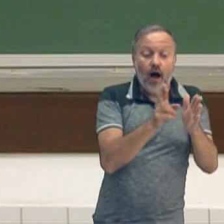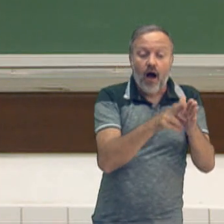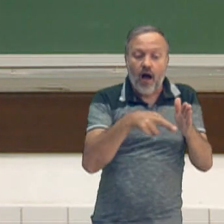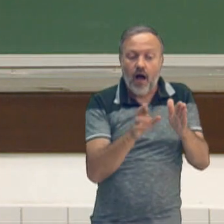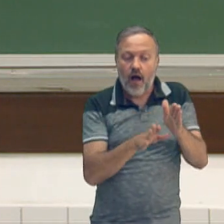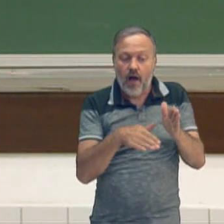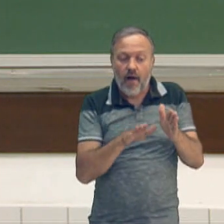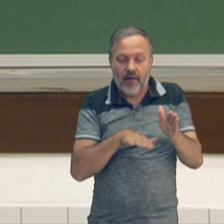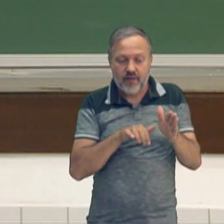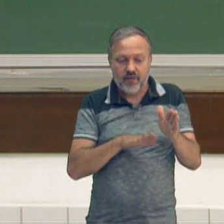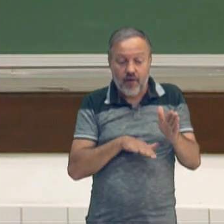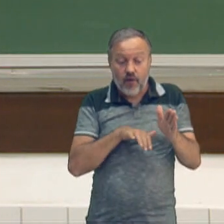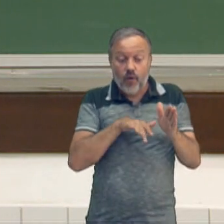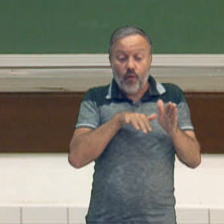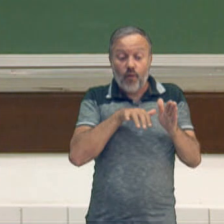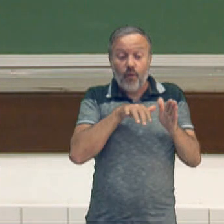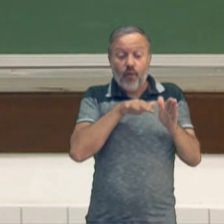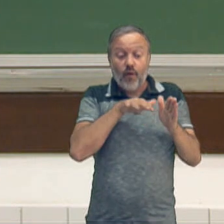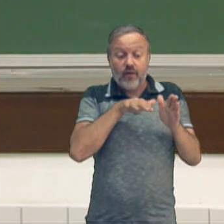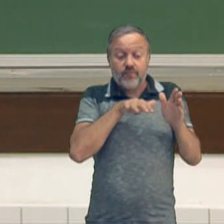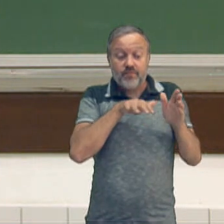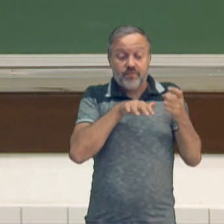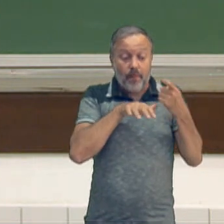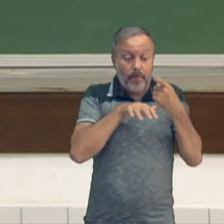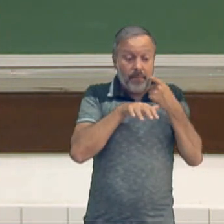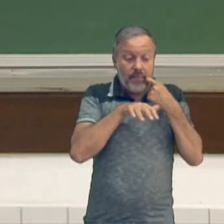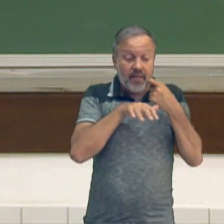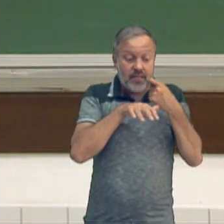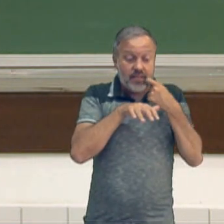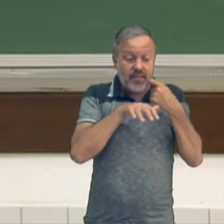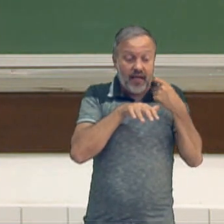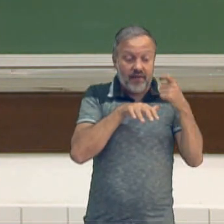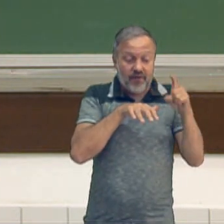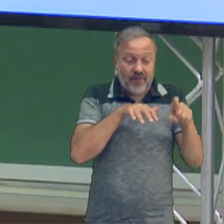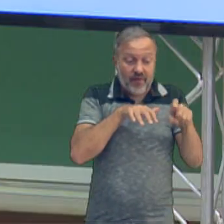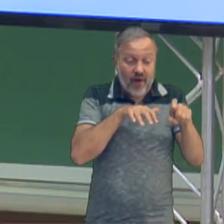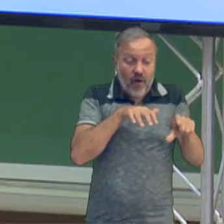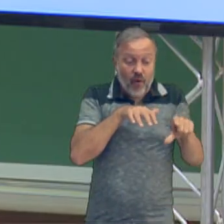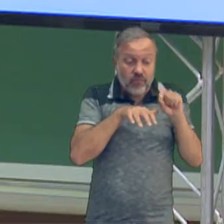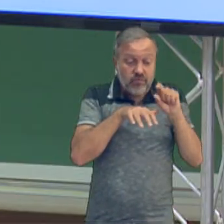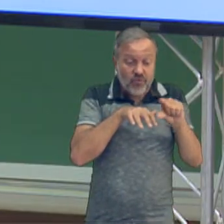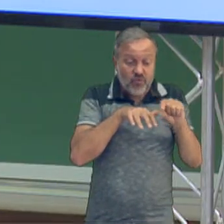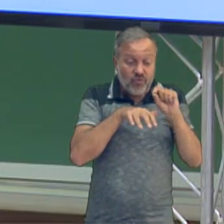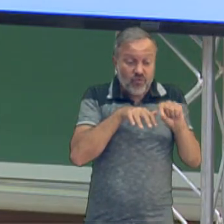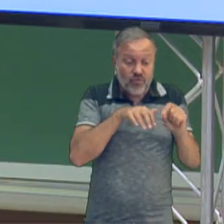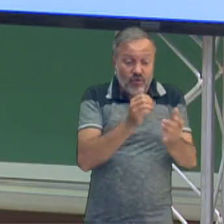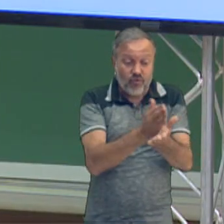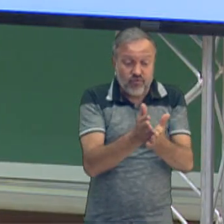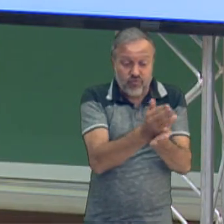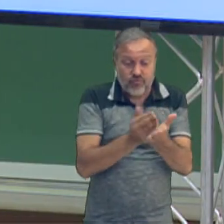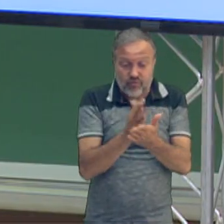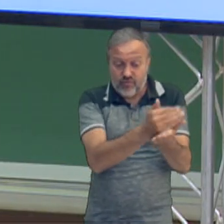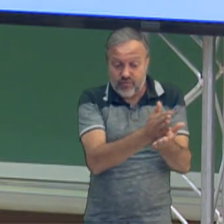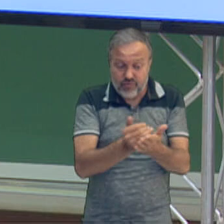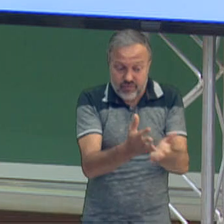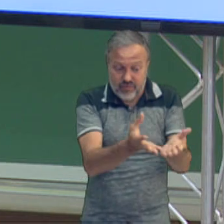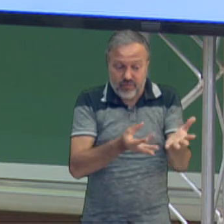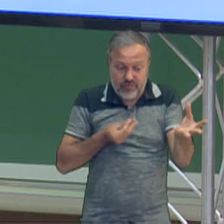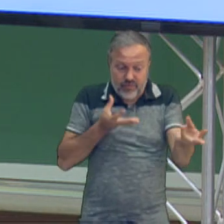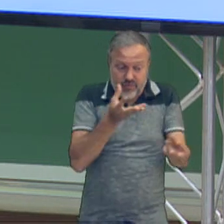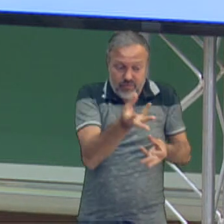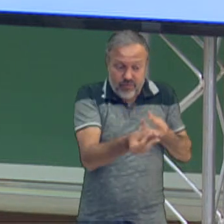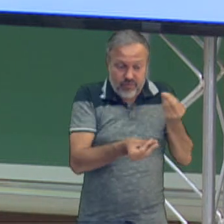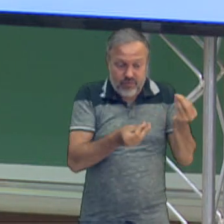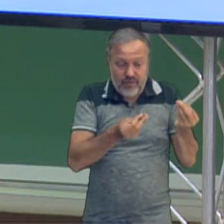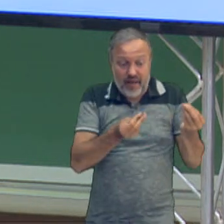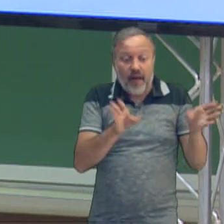águas do Nilo subiam, eles pescavam. Quando baixavam, eles plantavam. Os egípcios dependiam muito de entender as